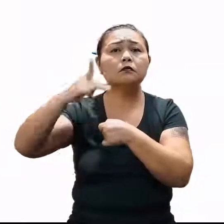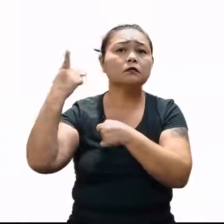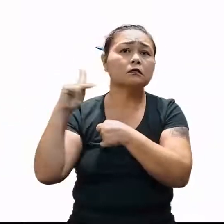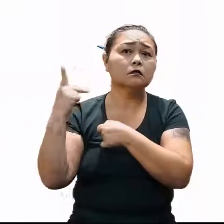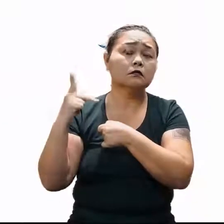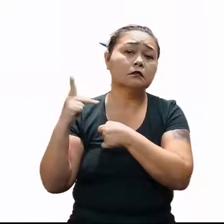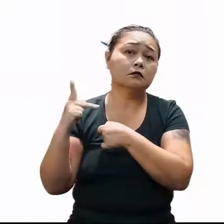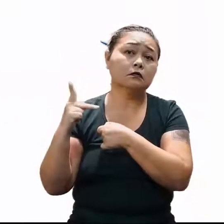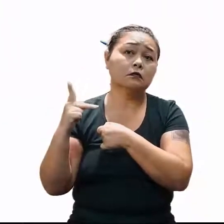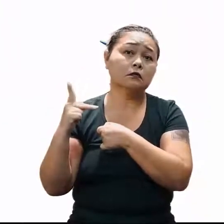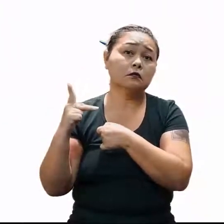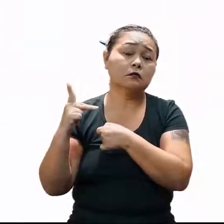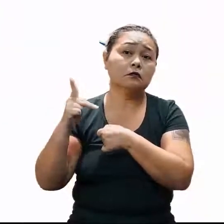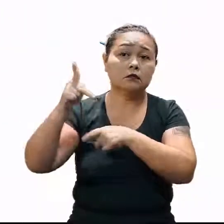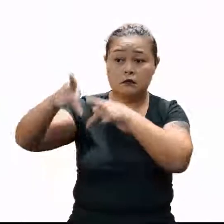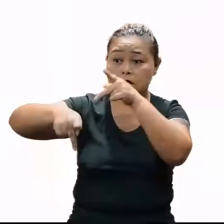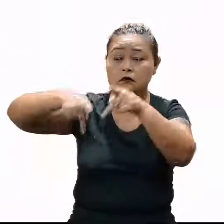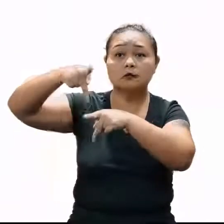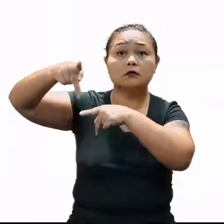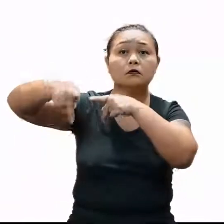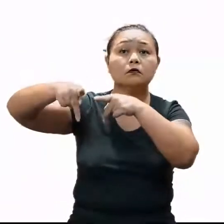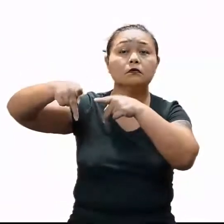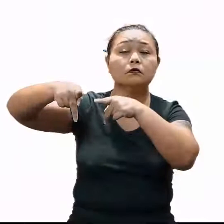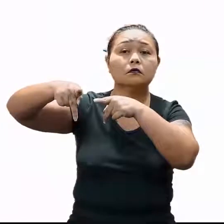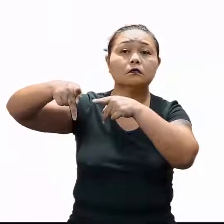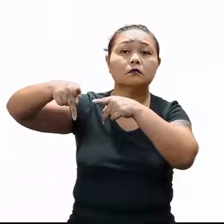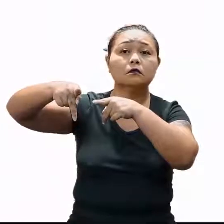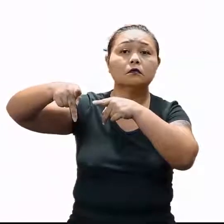esse povo